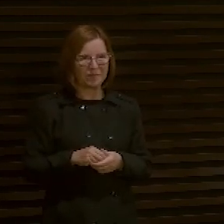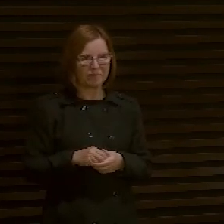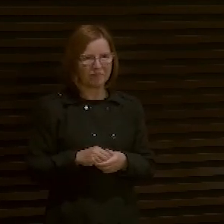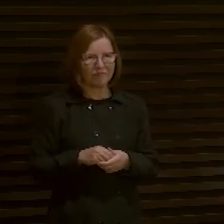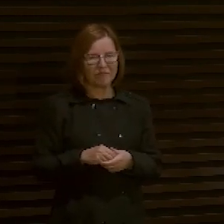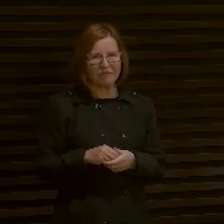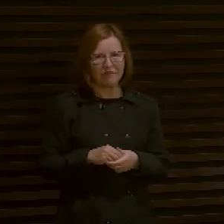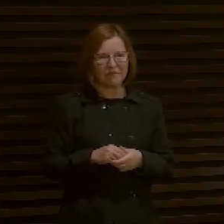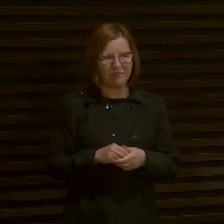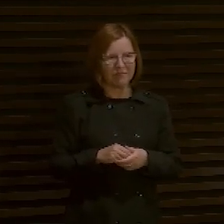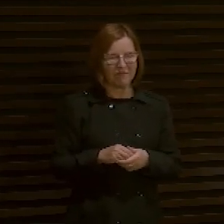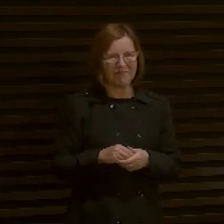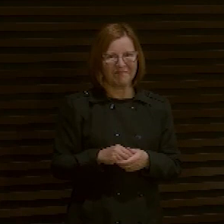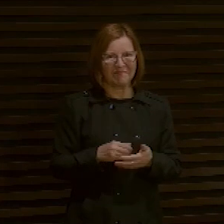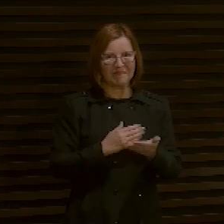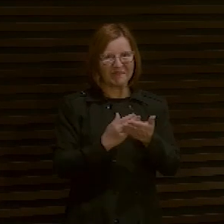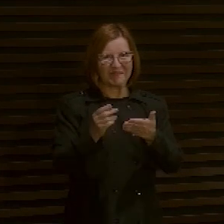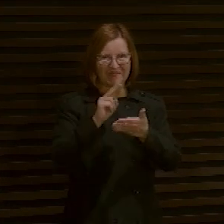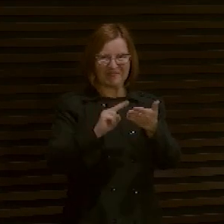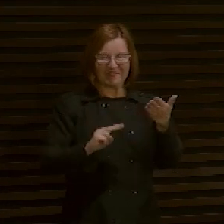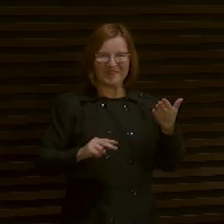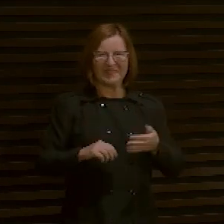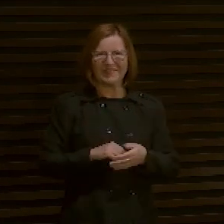Almeida atualizada. Vamos para a leitura inicial?